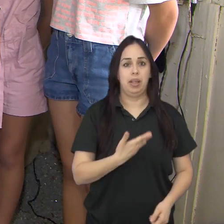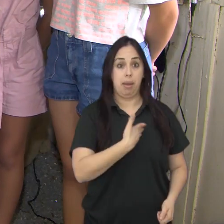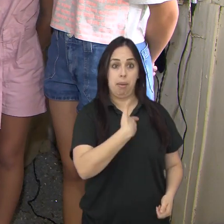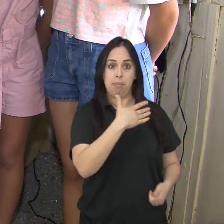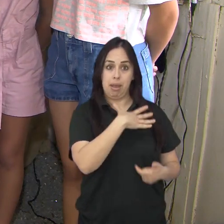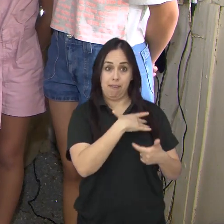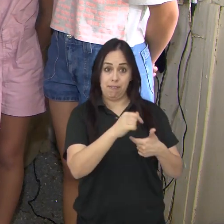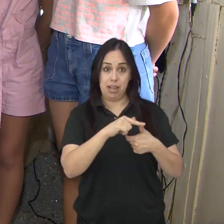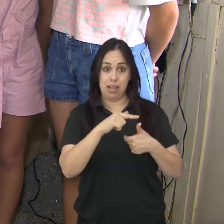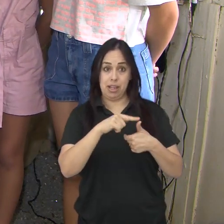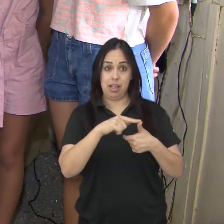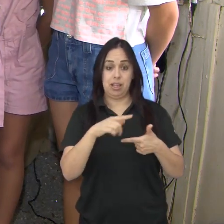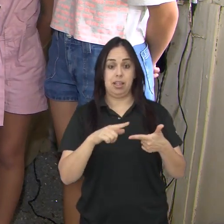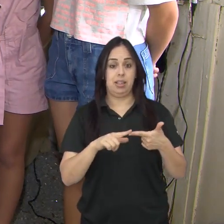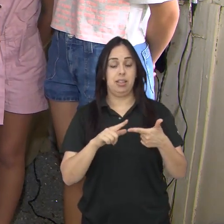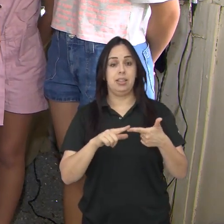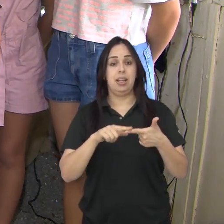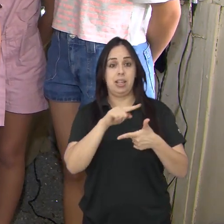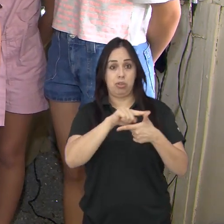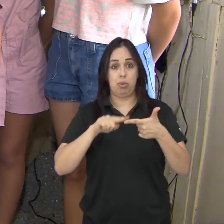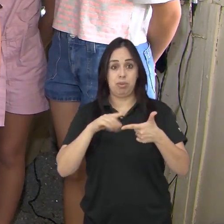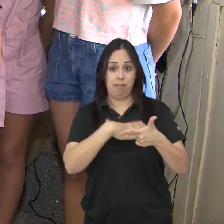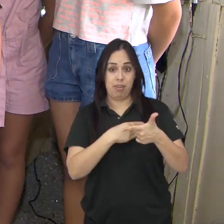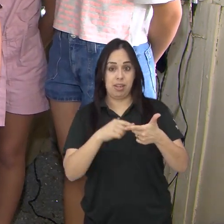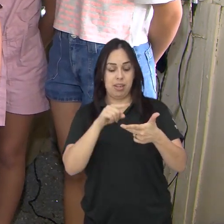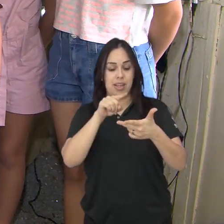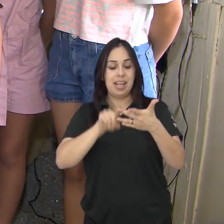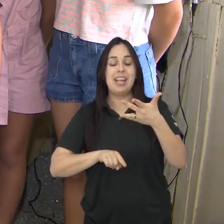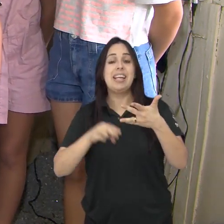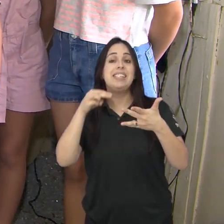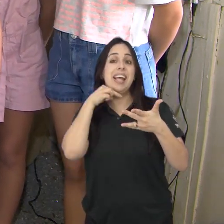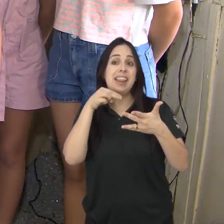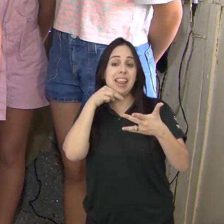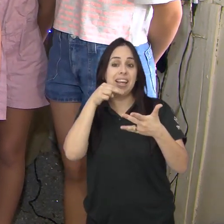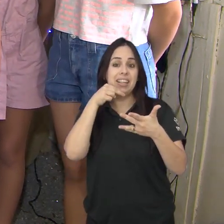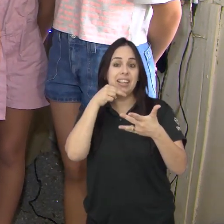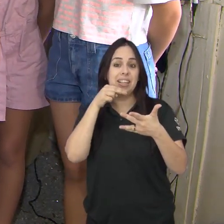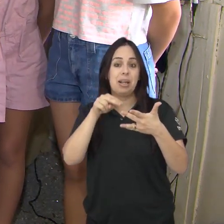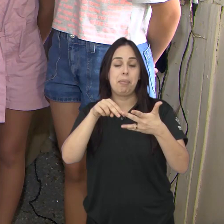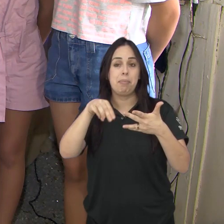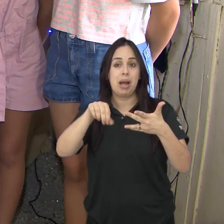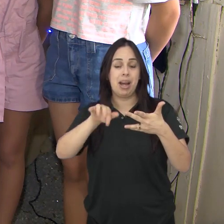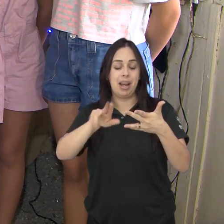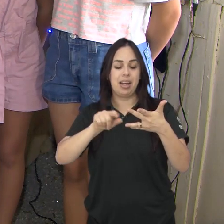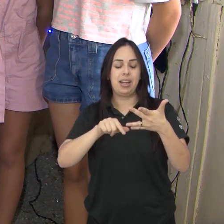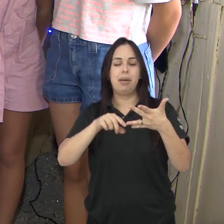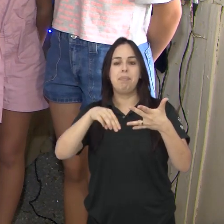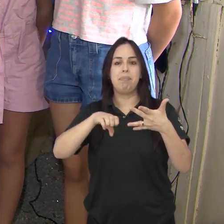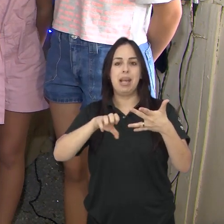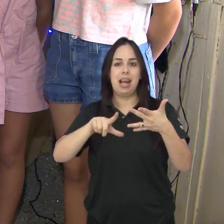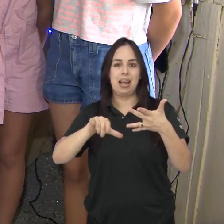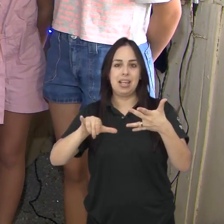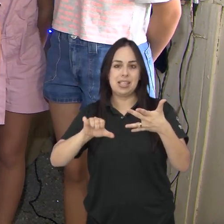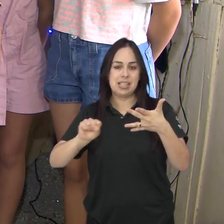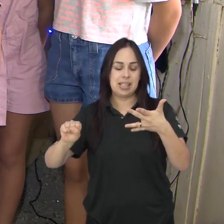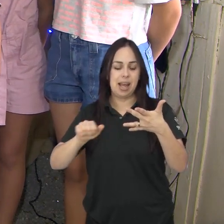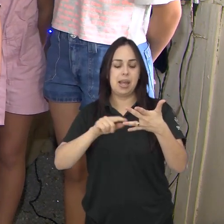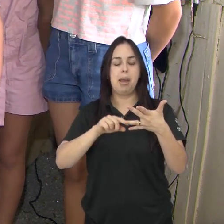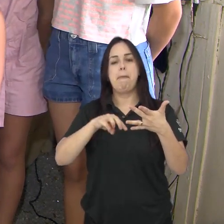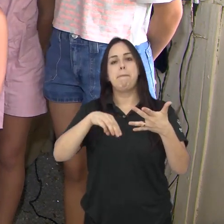filha Carmen Lúcia, minha filha Clarissa e minhas 3 netas, Maria Clara, Melissa e